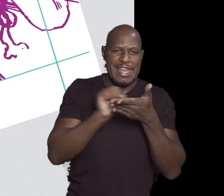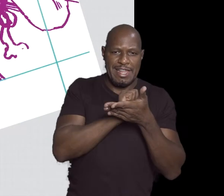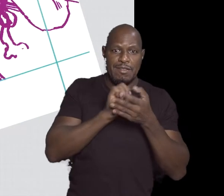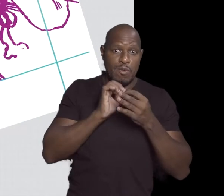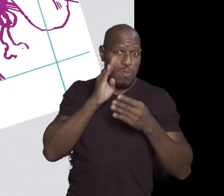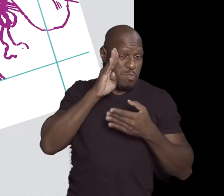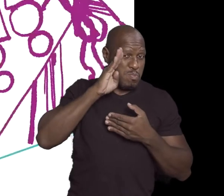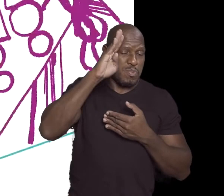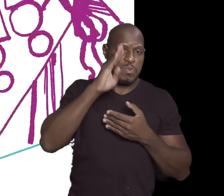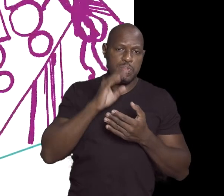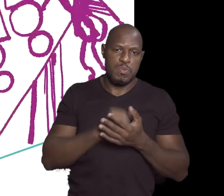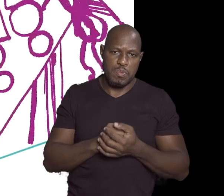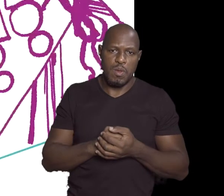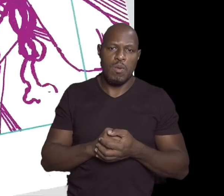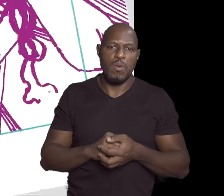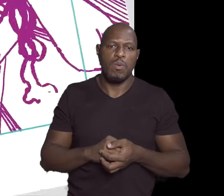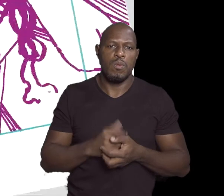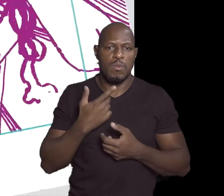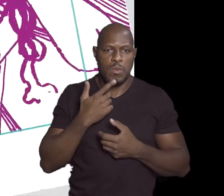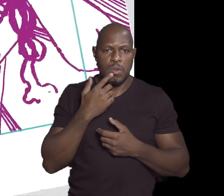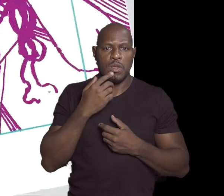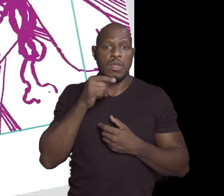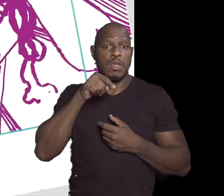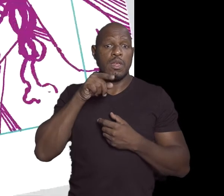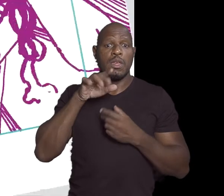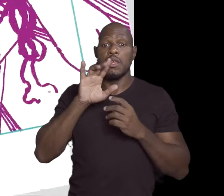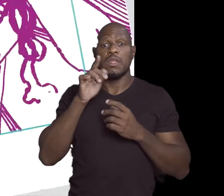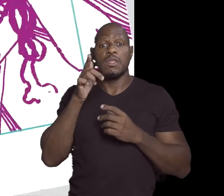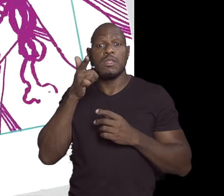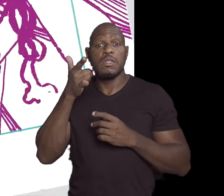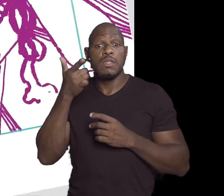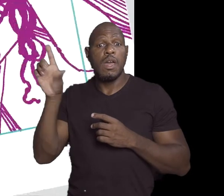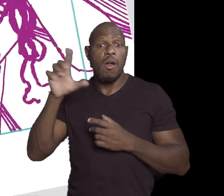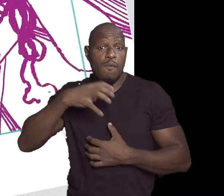o traço principal, quando nesse caso é só